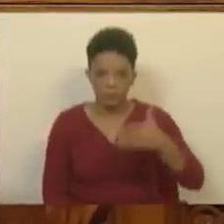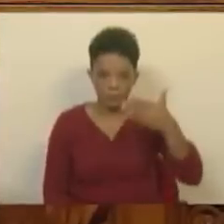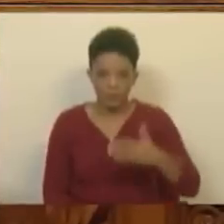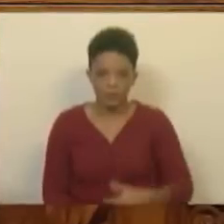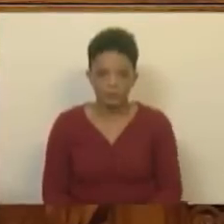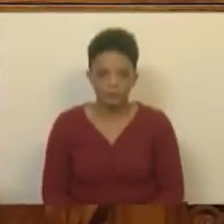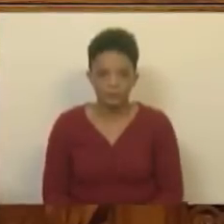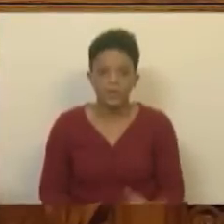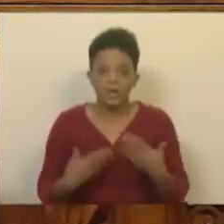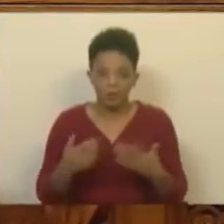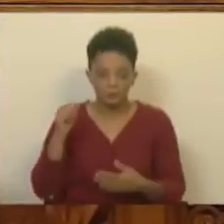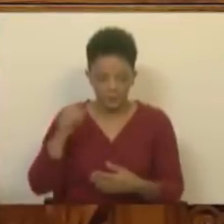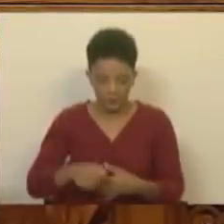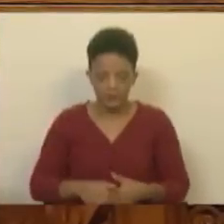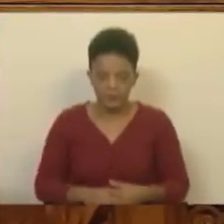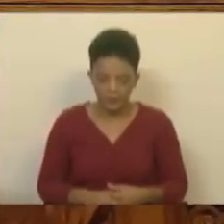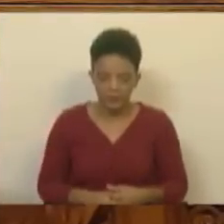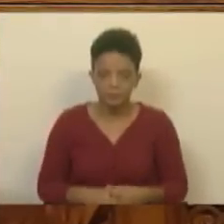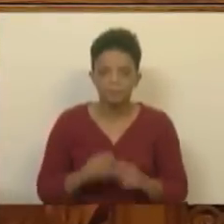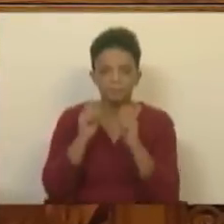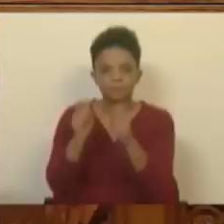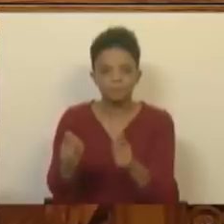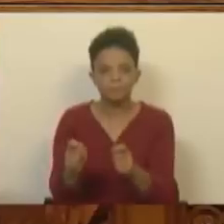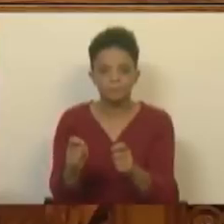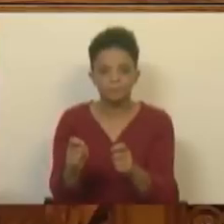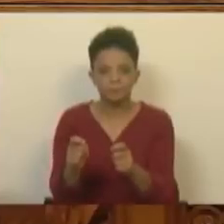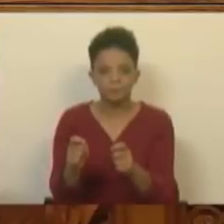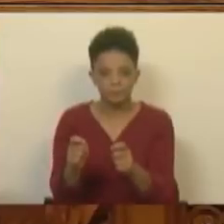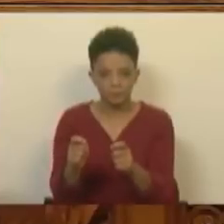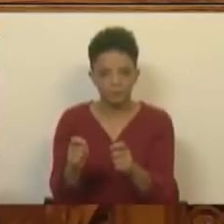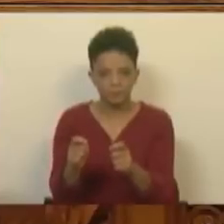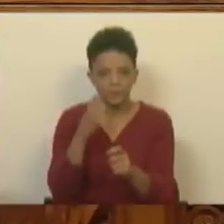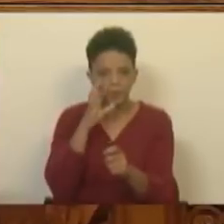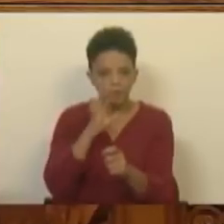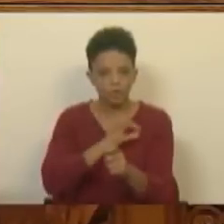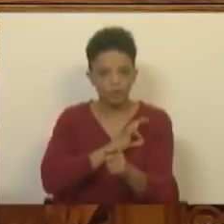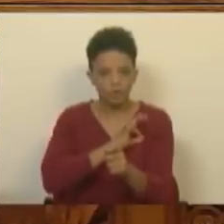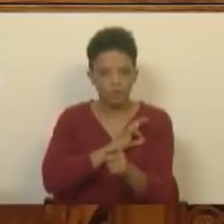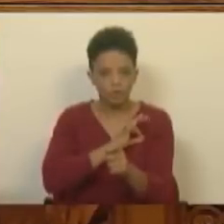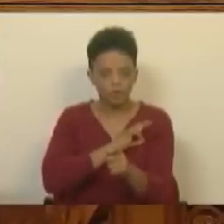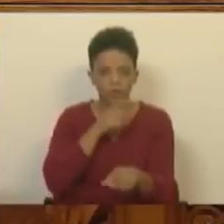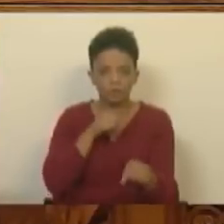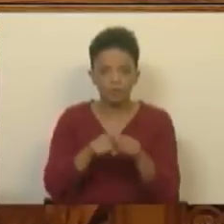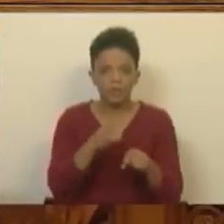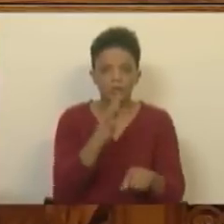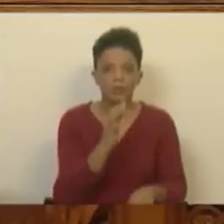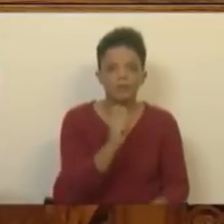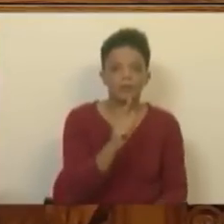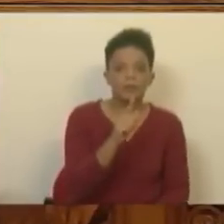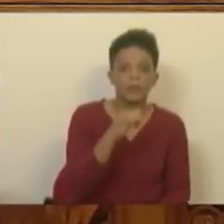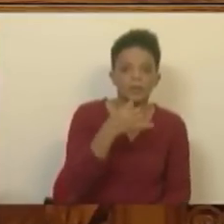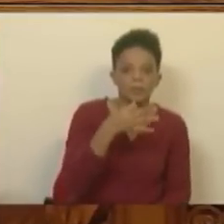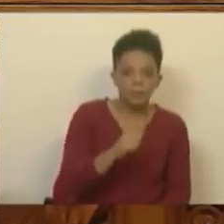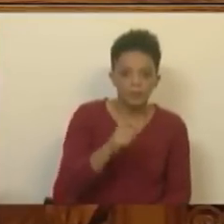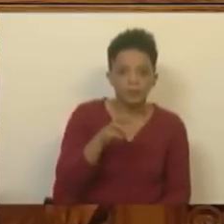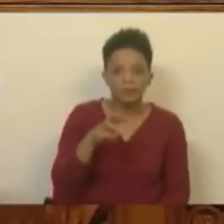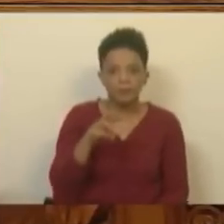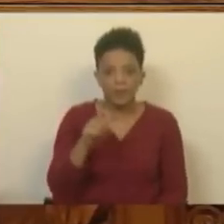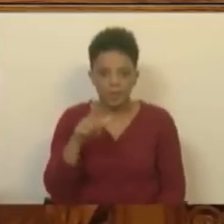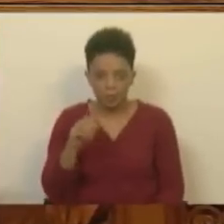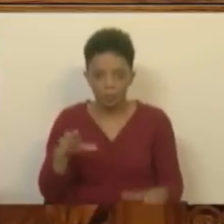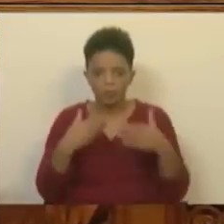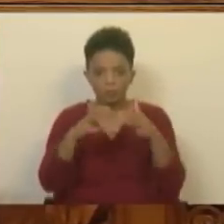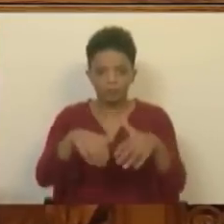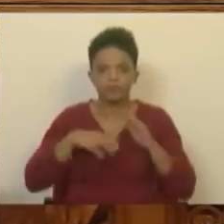Ministro e agora então sim a palavra para o senhor Deputado Felipe Melo do grupo parlamentar do chega faz